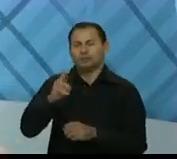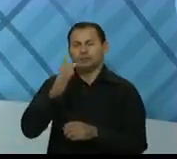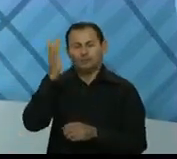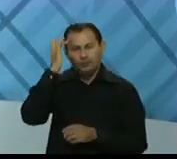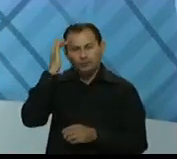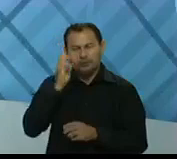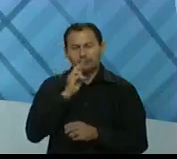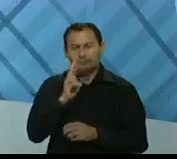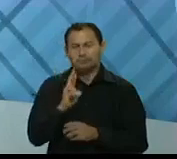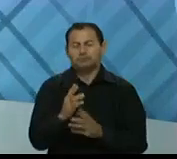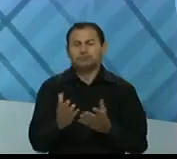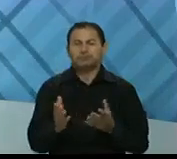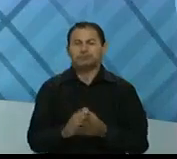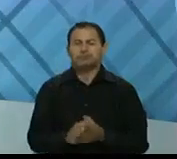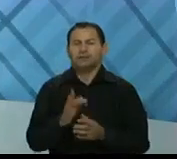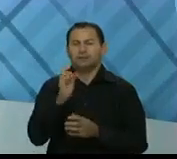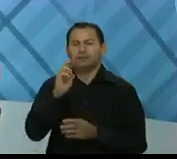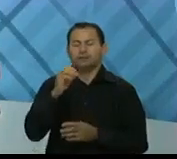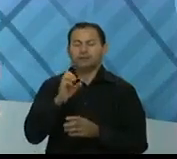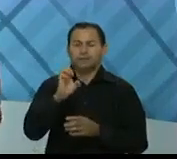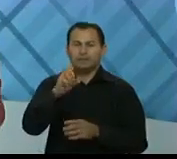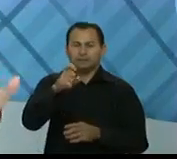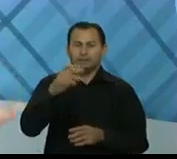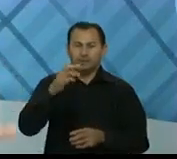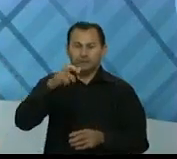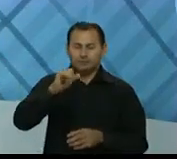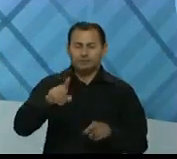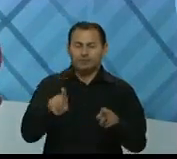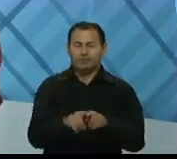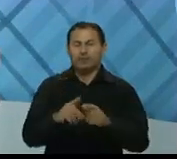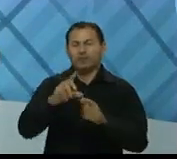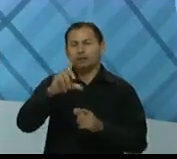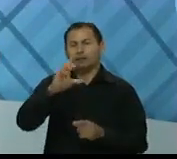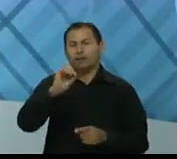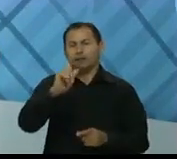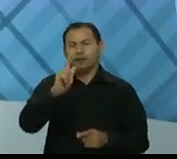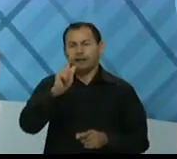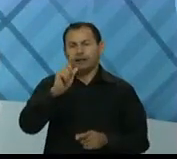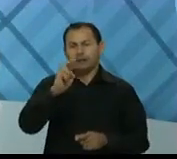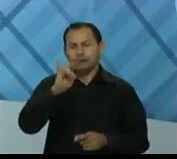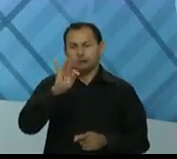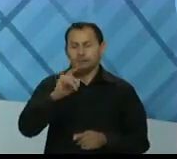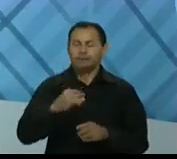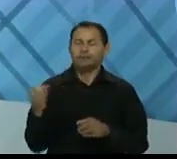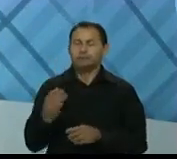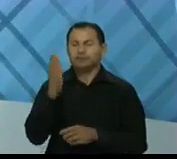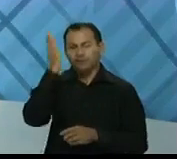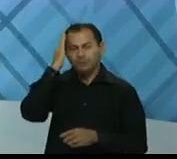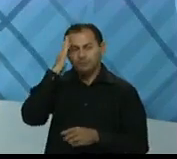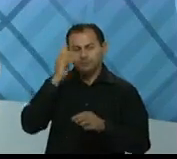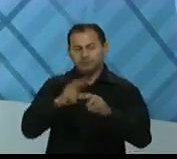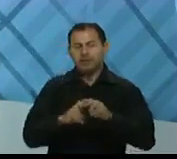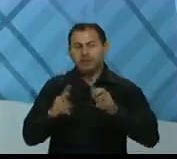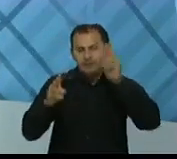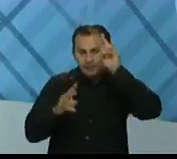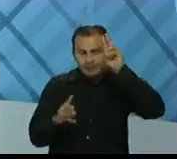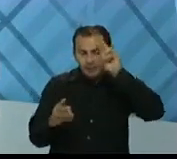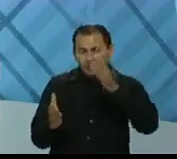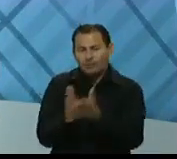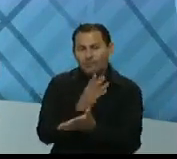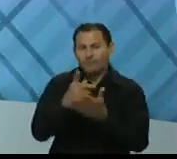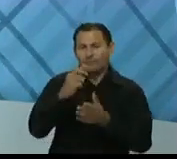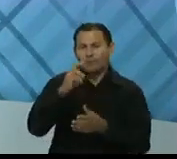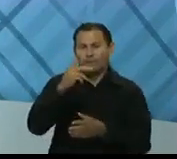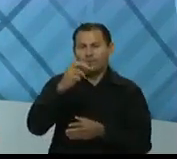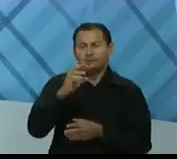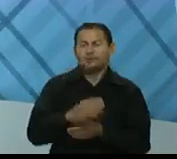fórmula resolutiva, a função exponencial e a função logarítmica, que é importante você ter um domínio sobre ela, relembrar algumas propriedades,